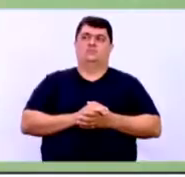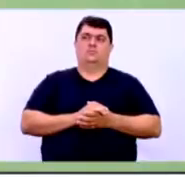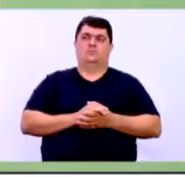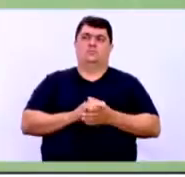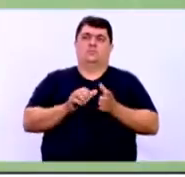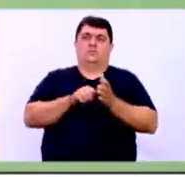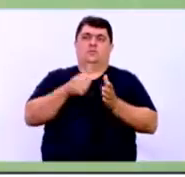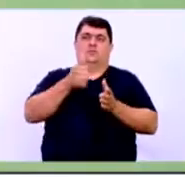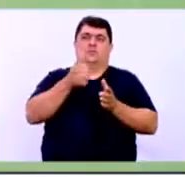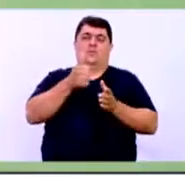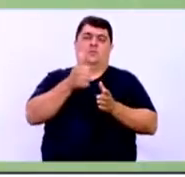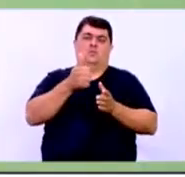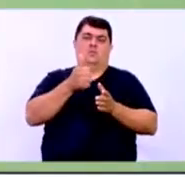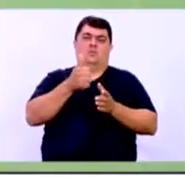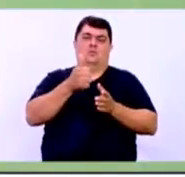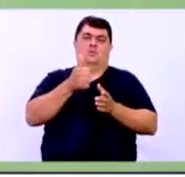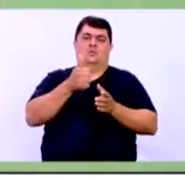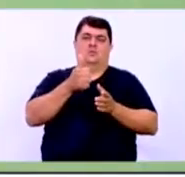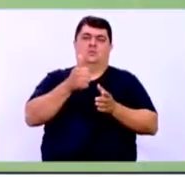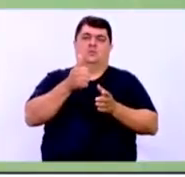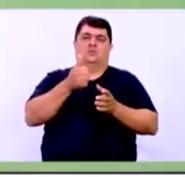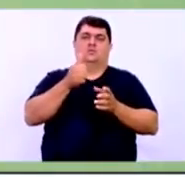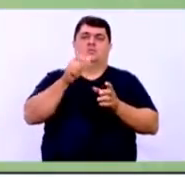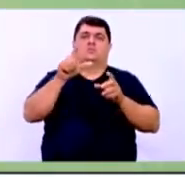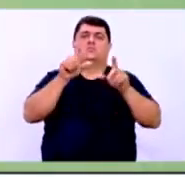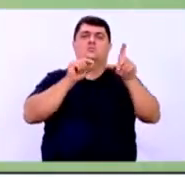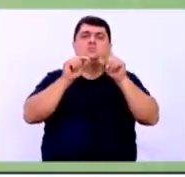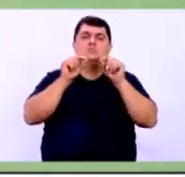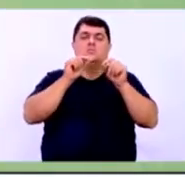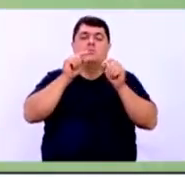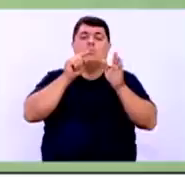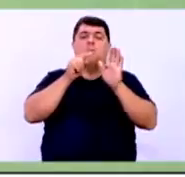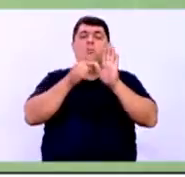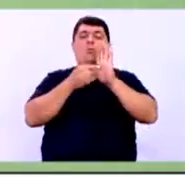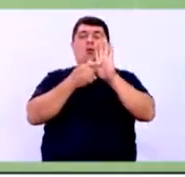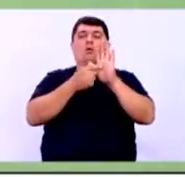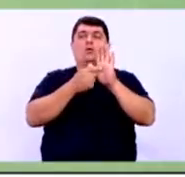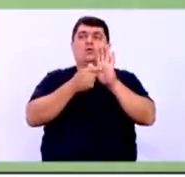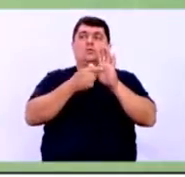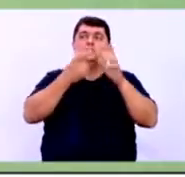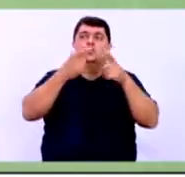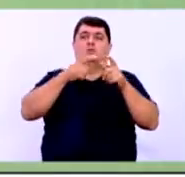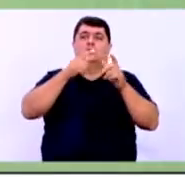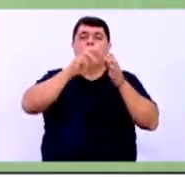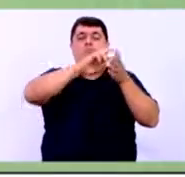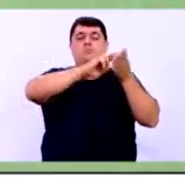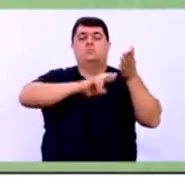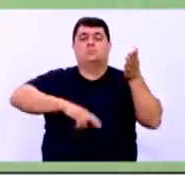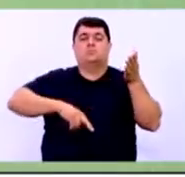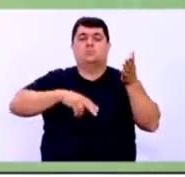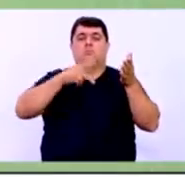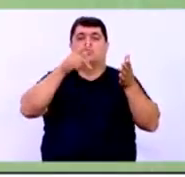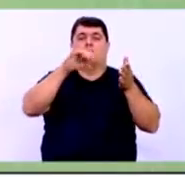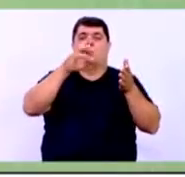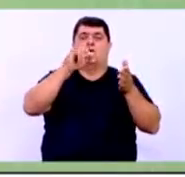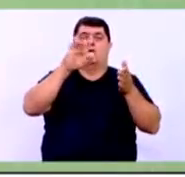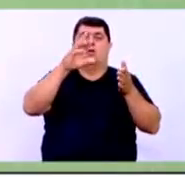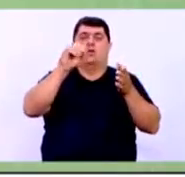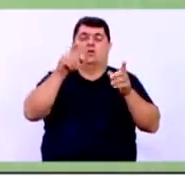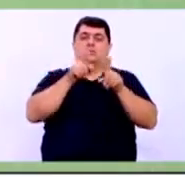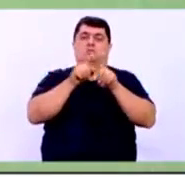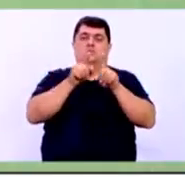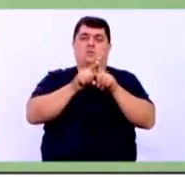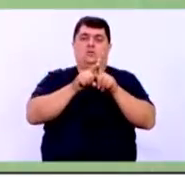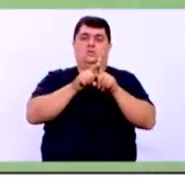Primeira questão. Defina e aponte a aplicação do inventário periódico e do inventário